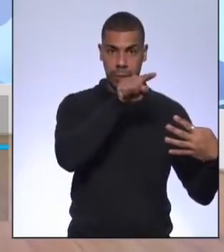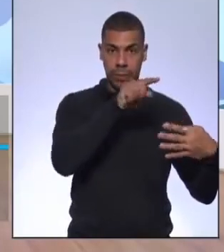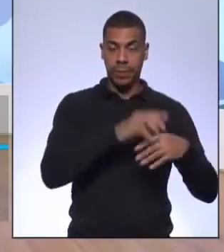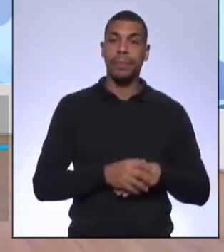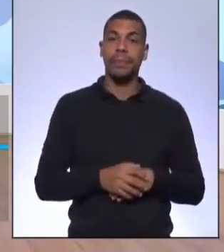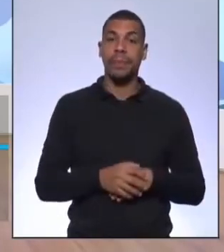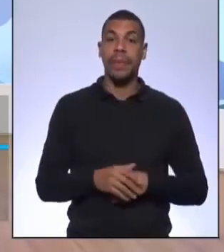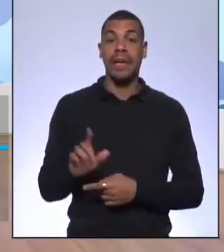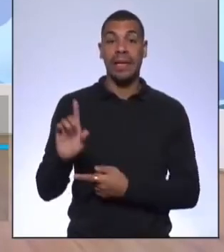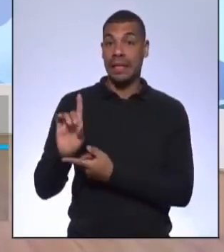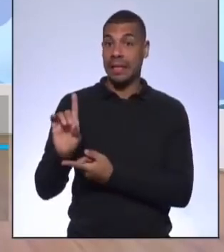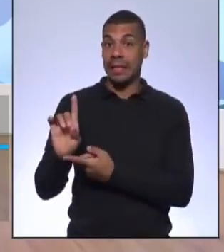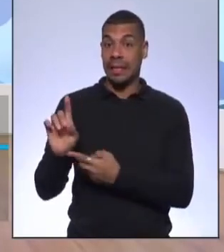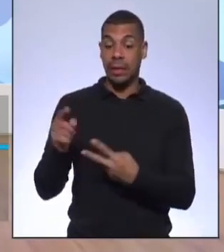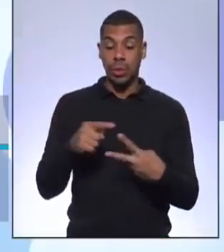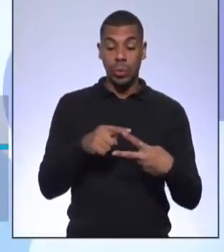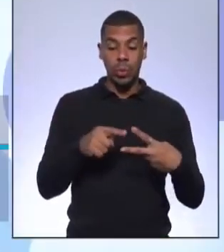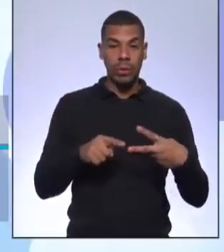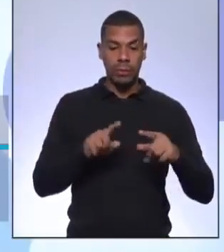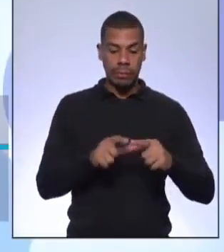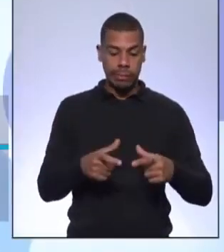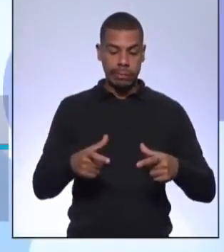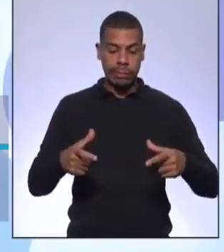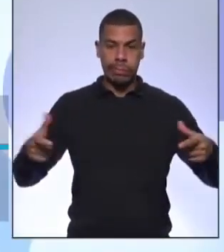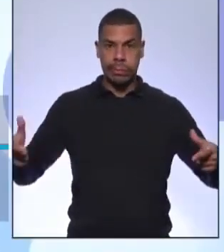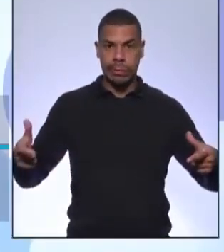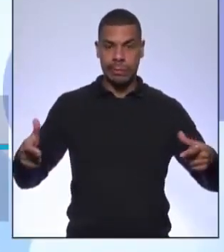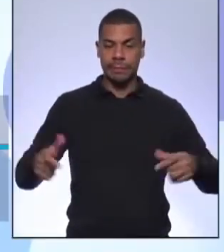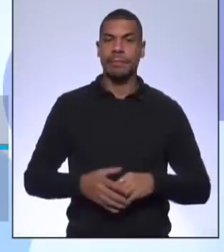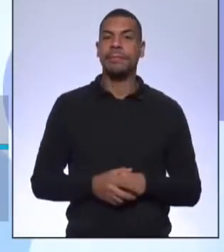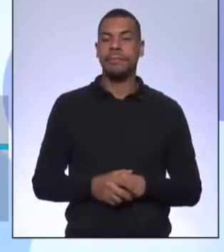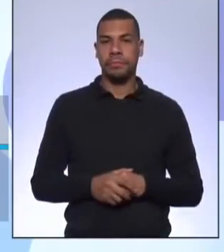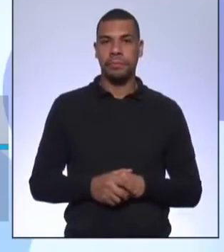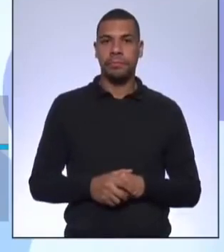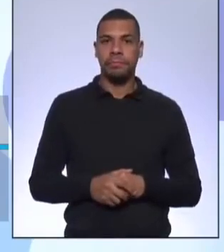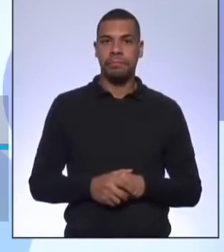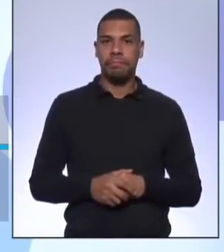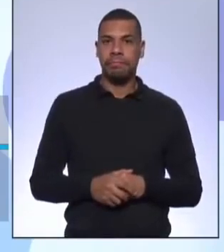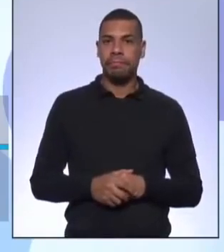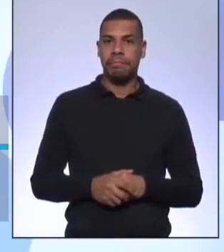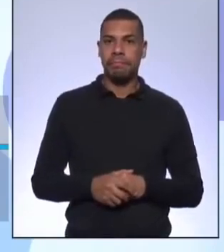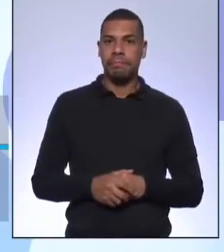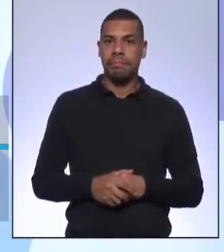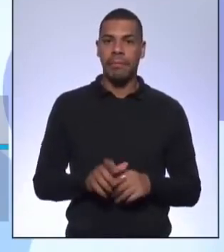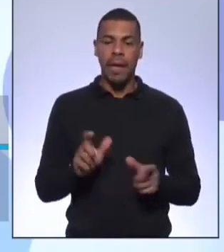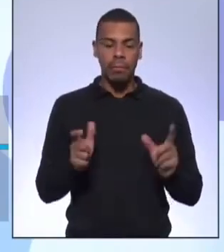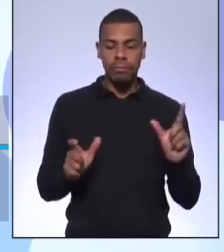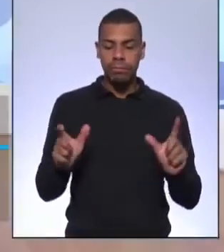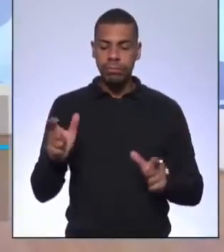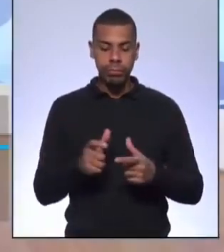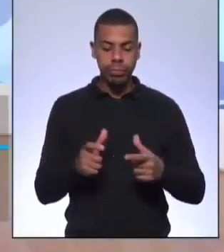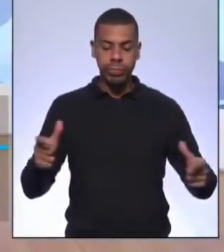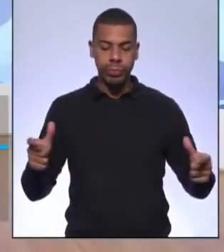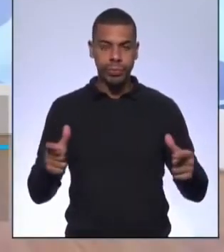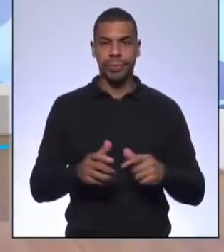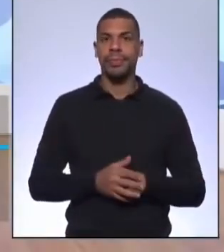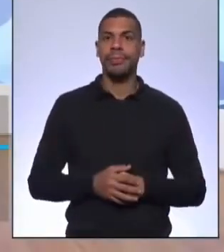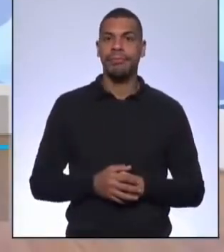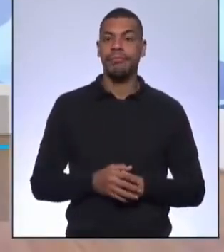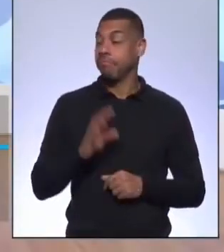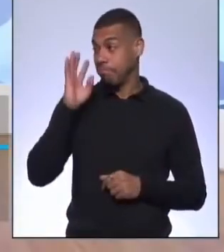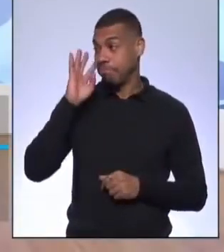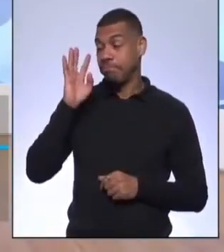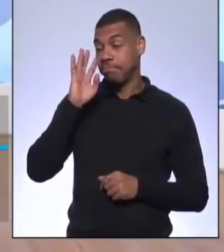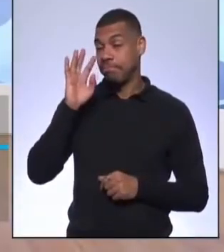vezes maior. Muitos colocaram 2 vezes maior na D também, Osmar. A questão da proporcionalidade entre eles. Legal. Tá? A